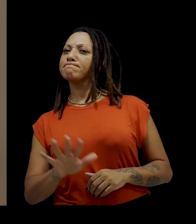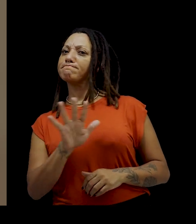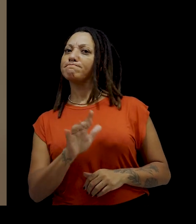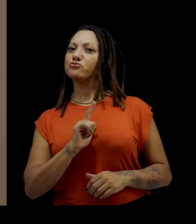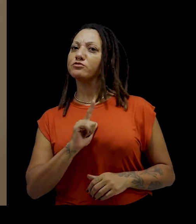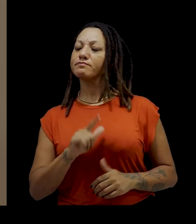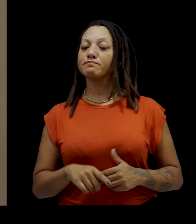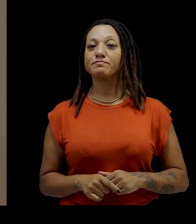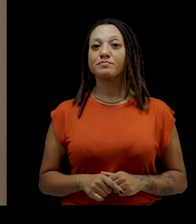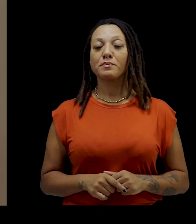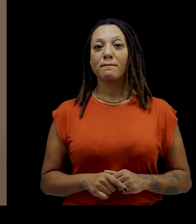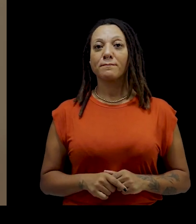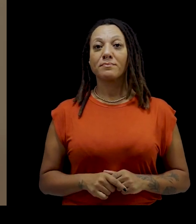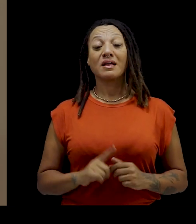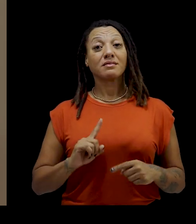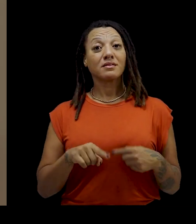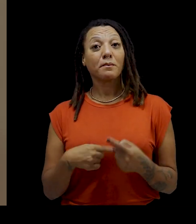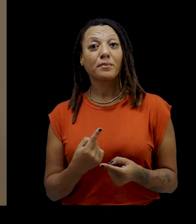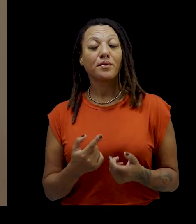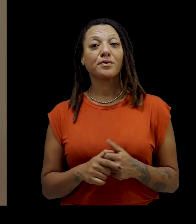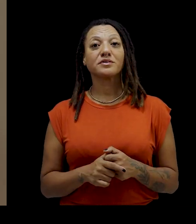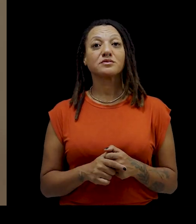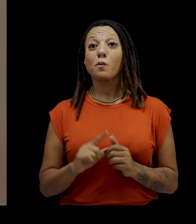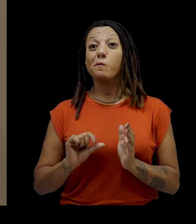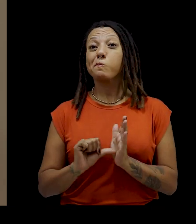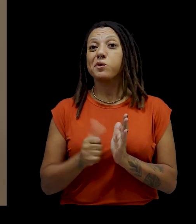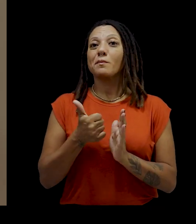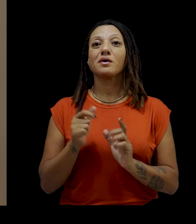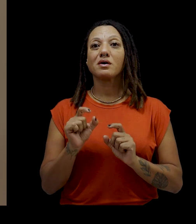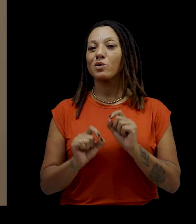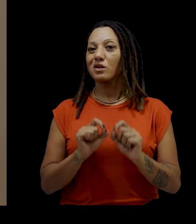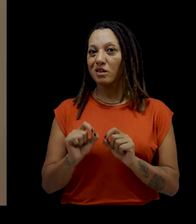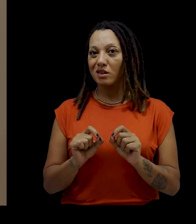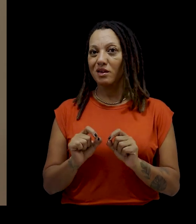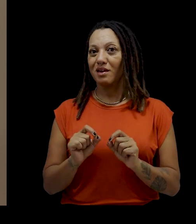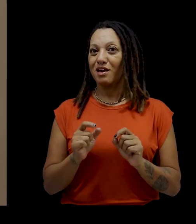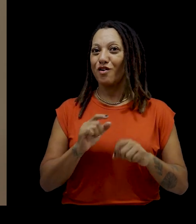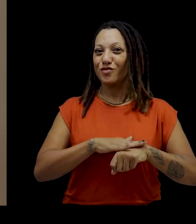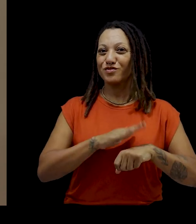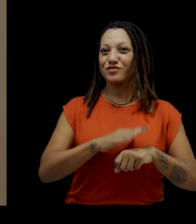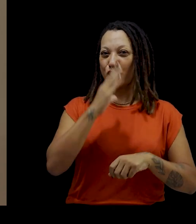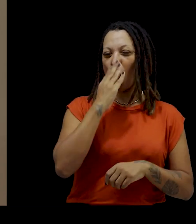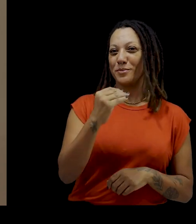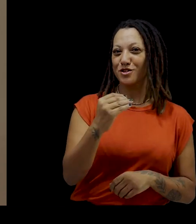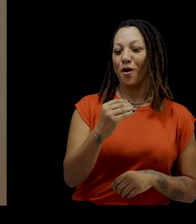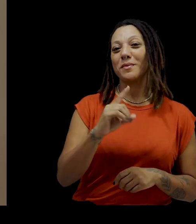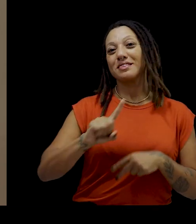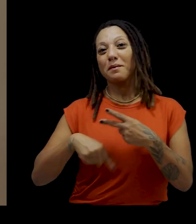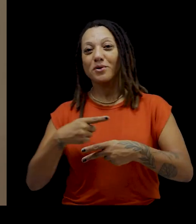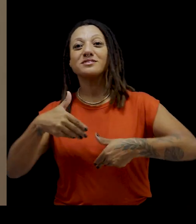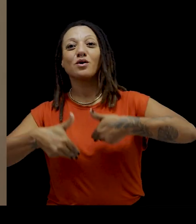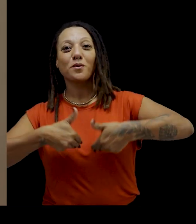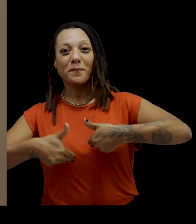ali colocada. E aí o que veio primeiro de tudo foi, assim como estava no lobisomem, veio a